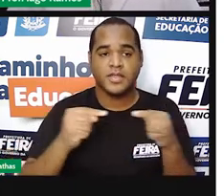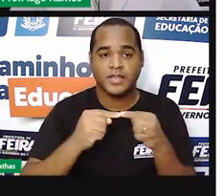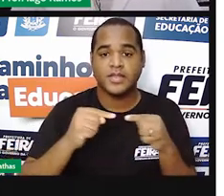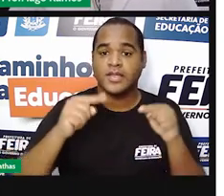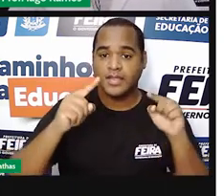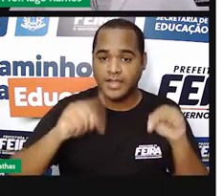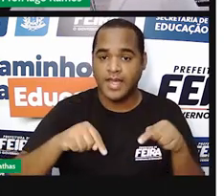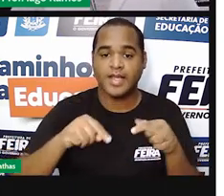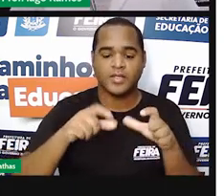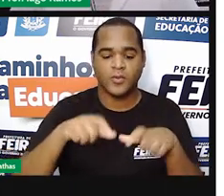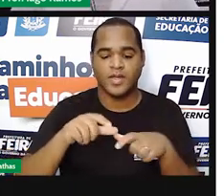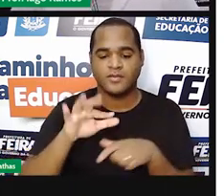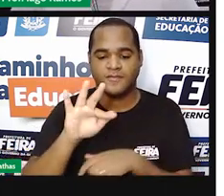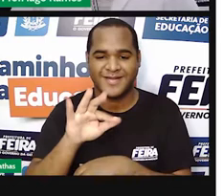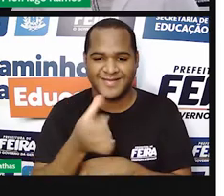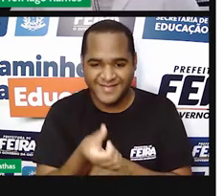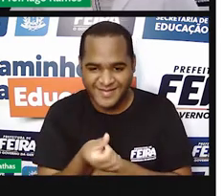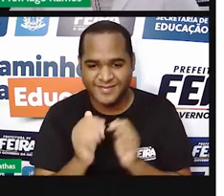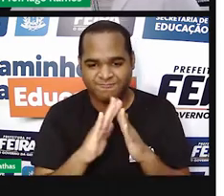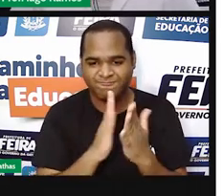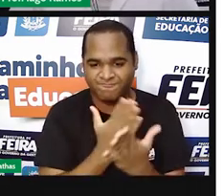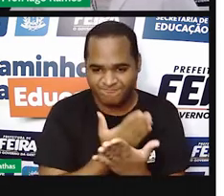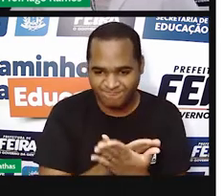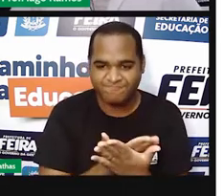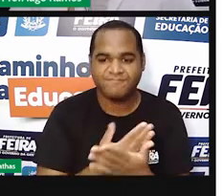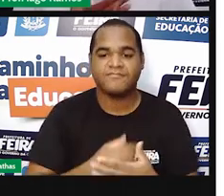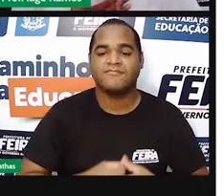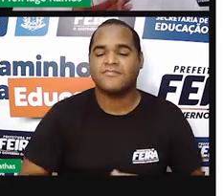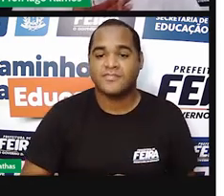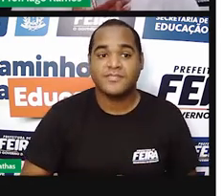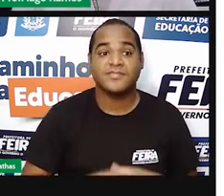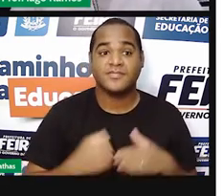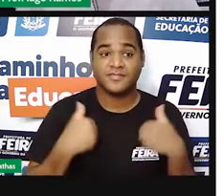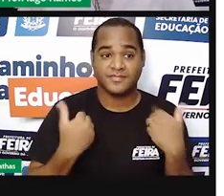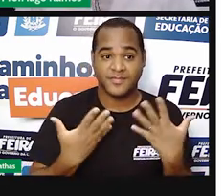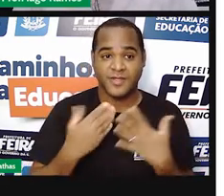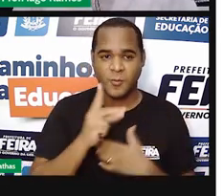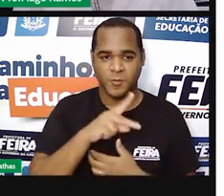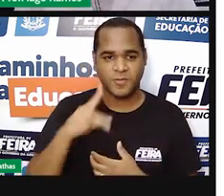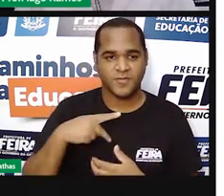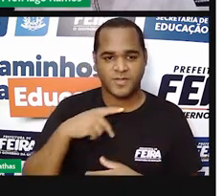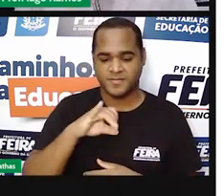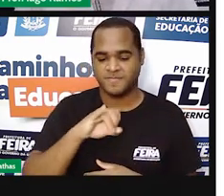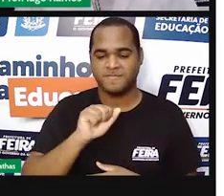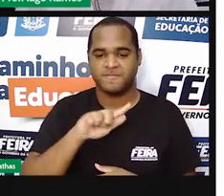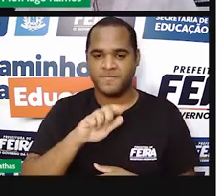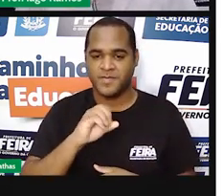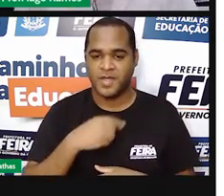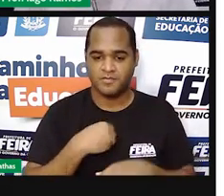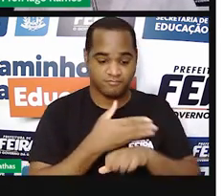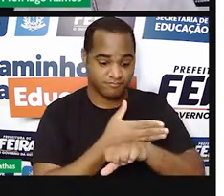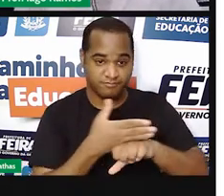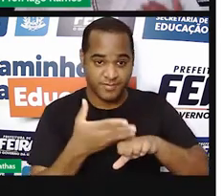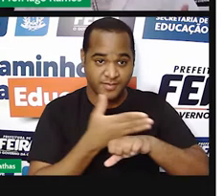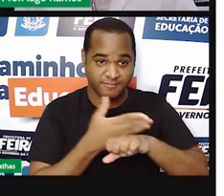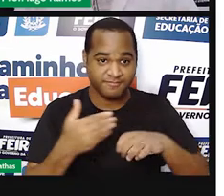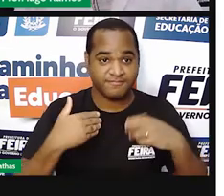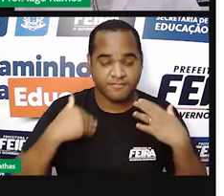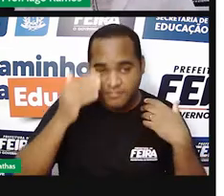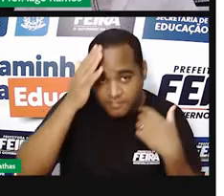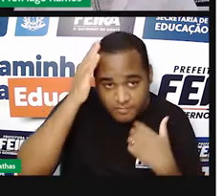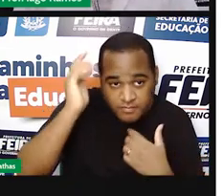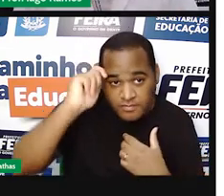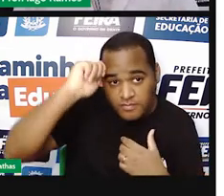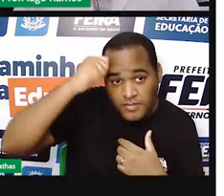Municipal Faustino Dias Lima bom eu o professor Iago Ramos tenho pele branca cabelos